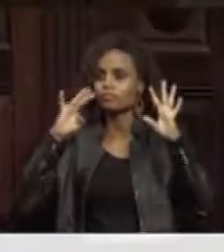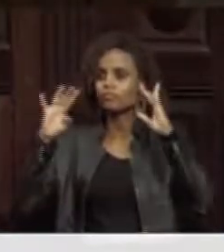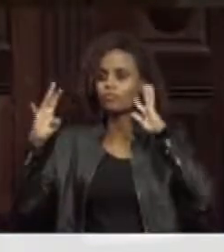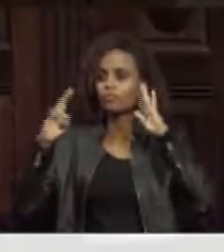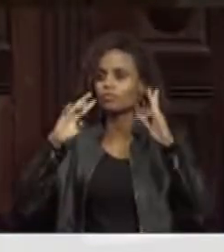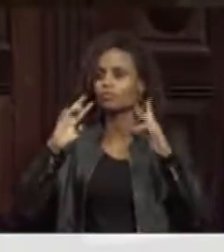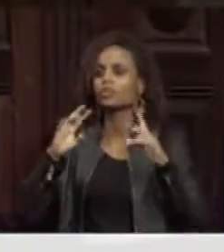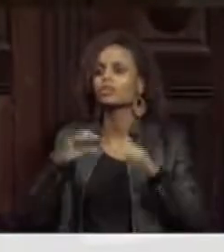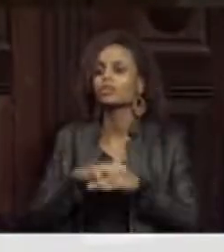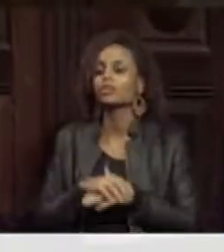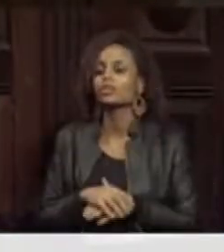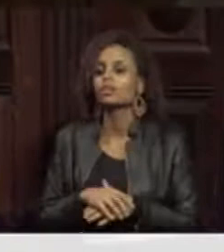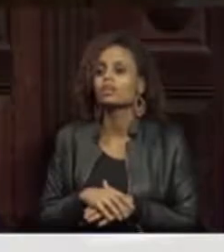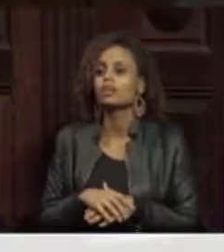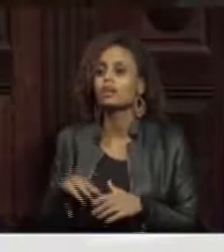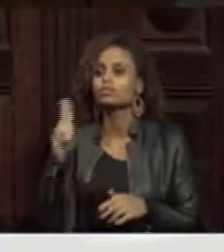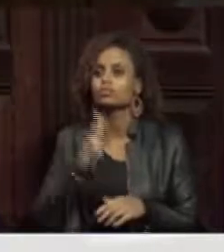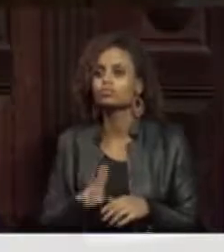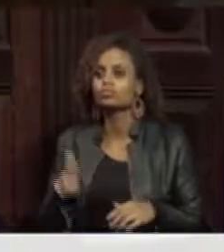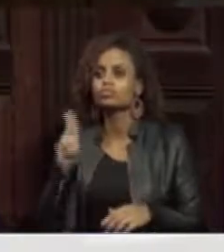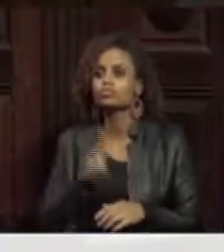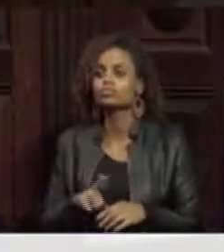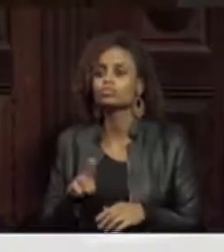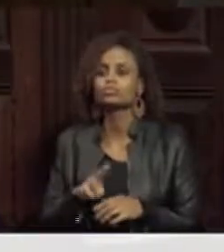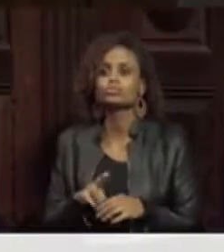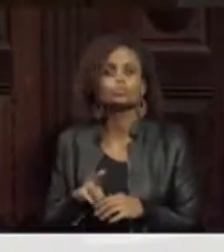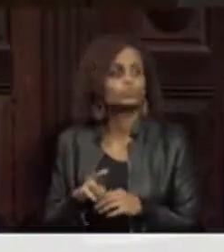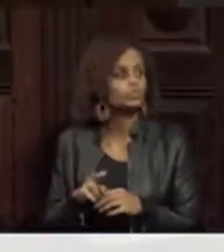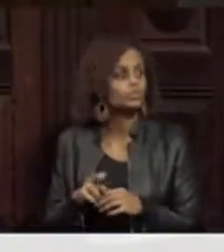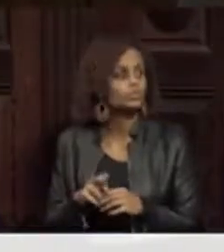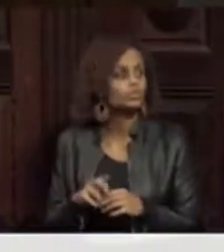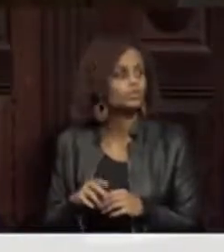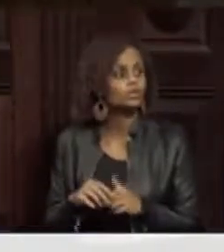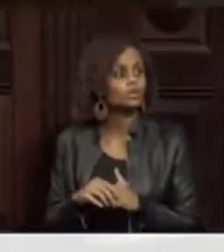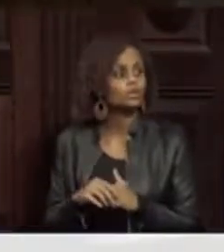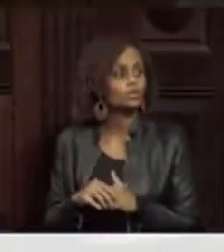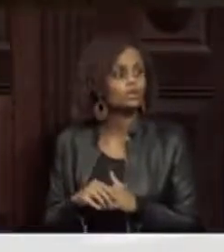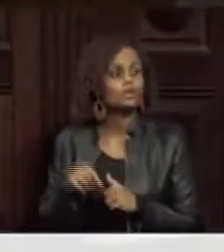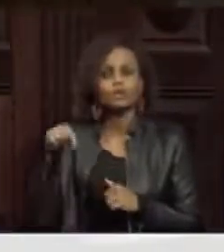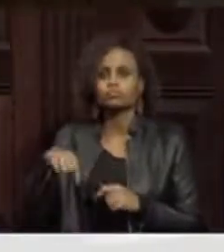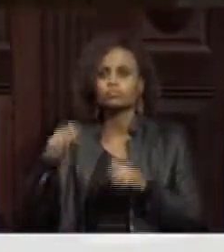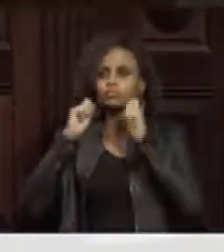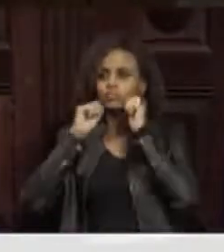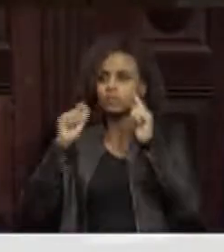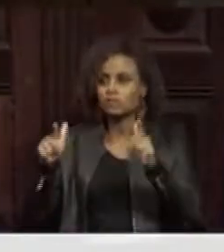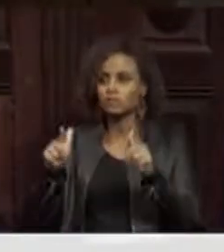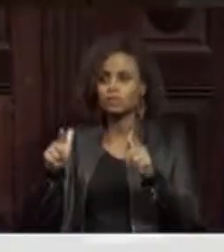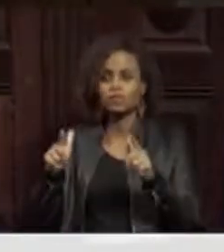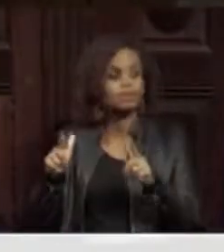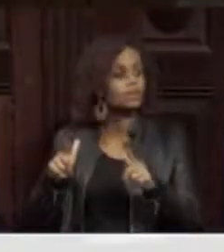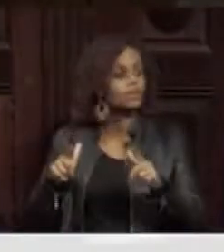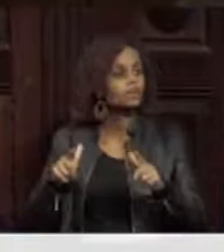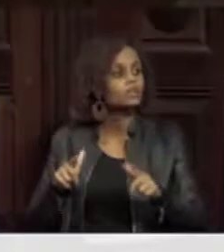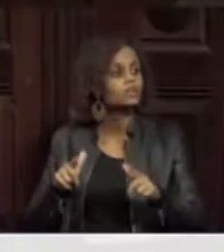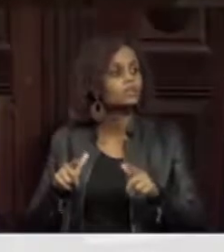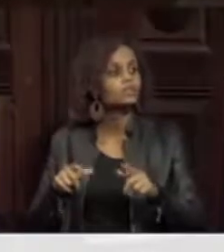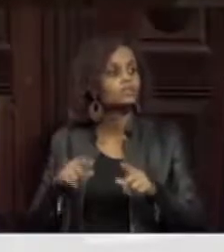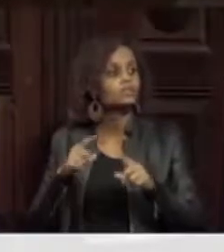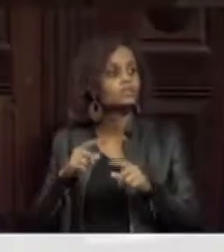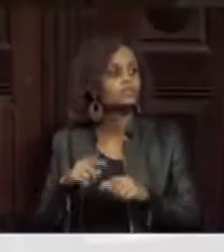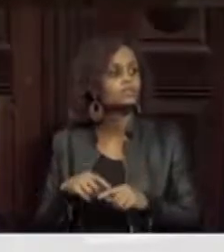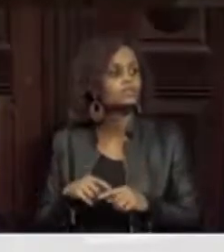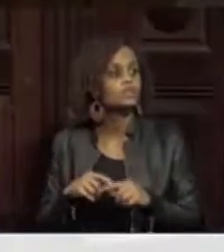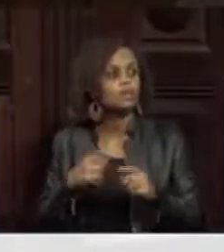e utilizar os nossos mandatos, utilizar essa casa legislativa para que a